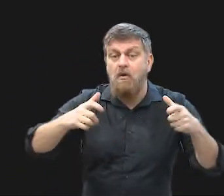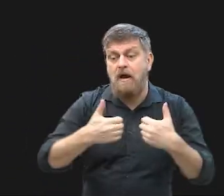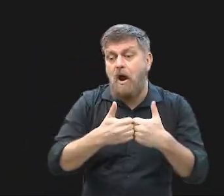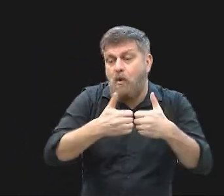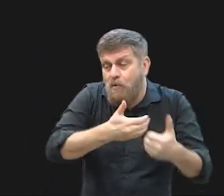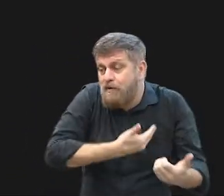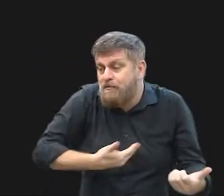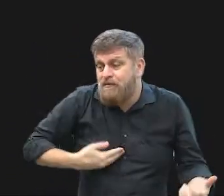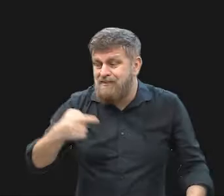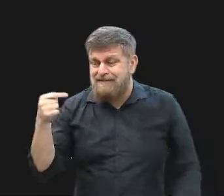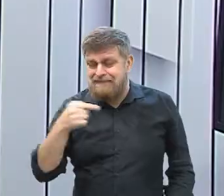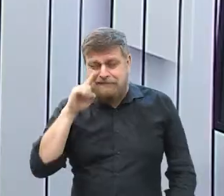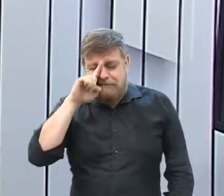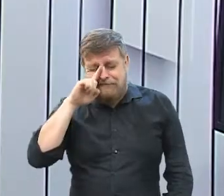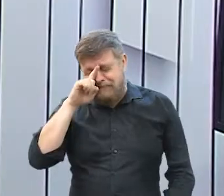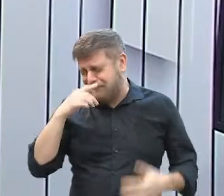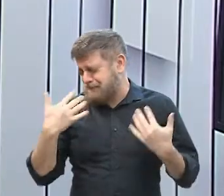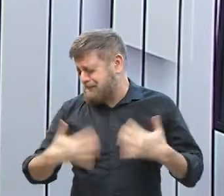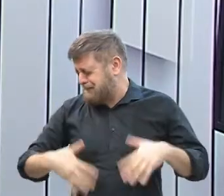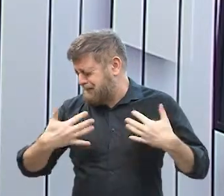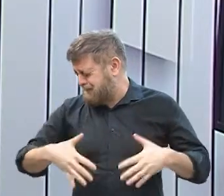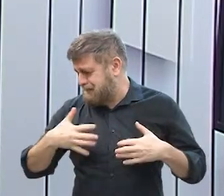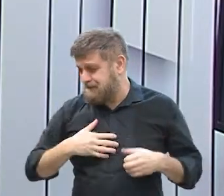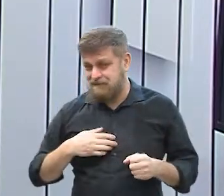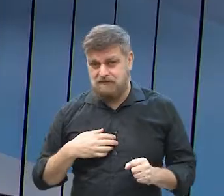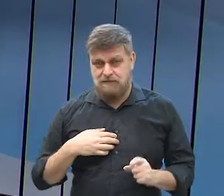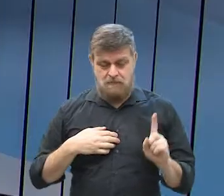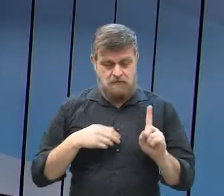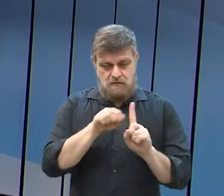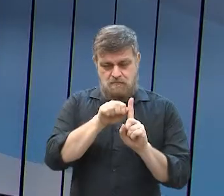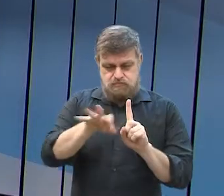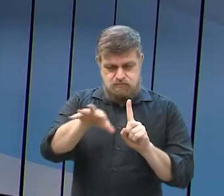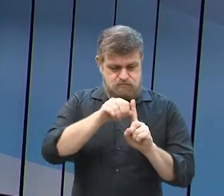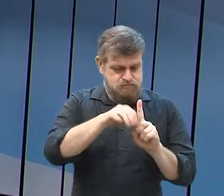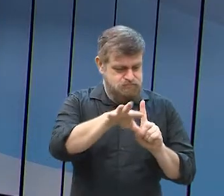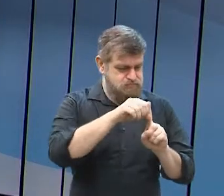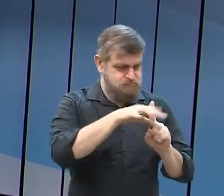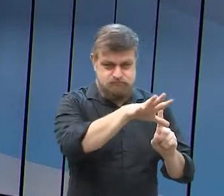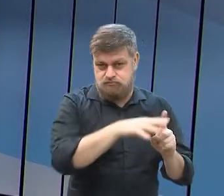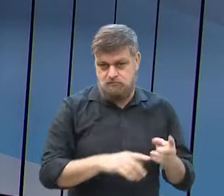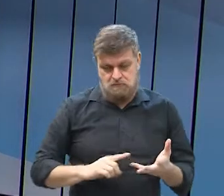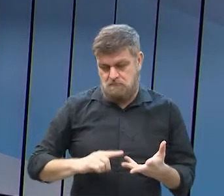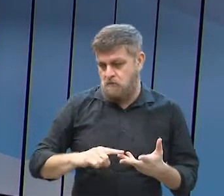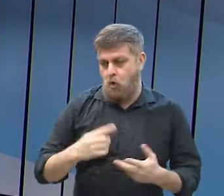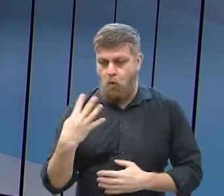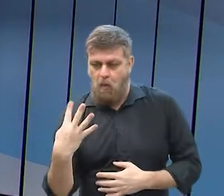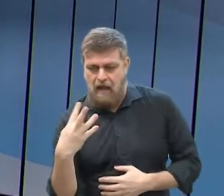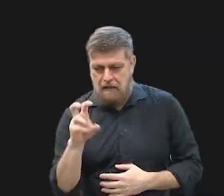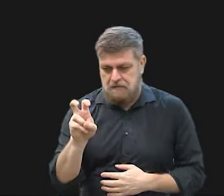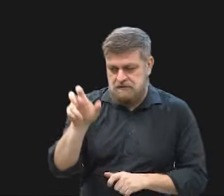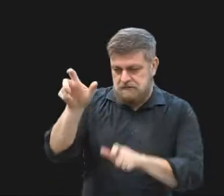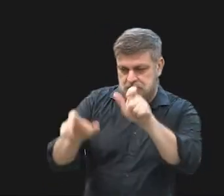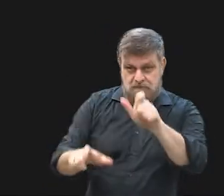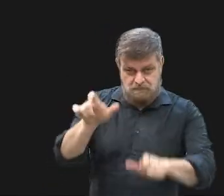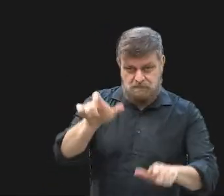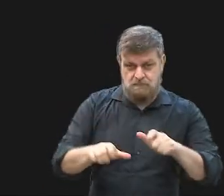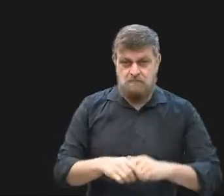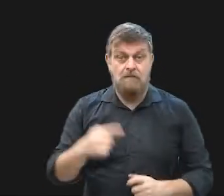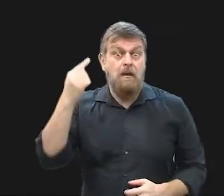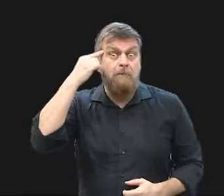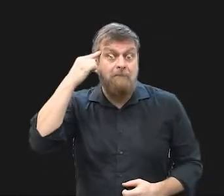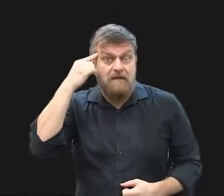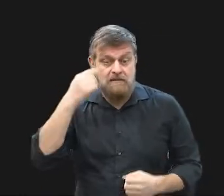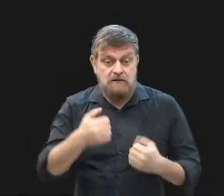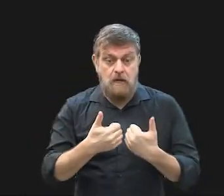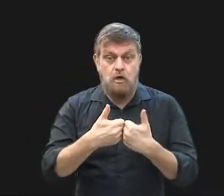em ambientes onde tem várias pessoas, e que a transmissão de uma pode ser para 3, para 4, para 5. Então, vocês imaginem num ônibus lotado.